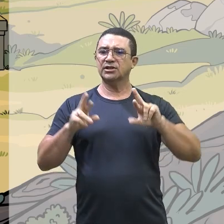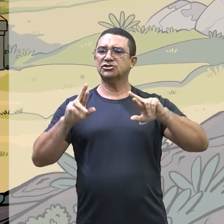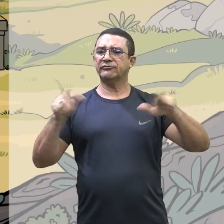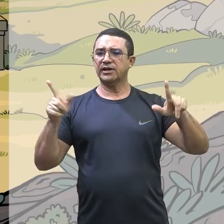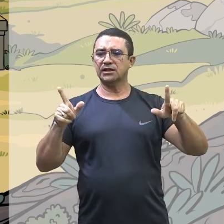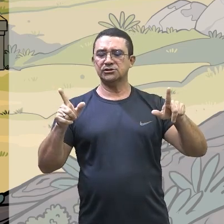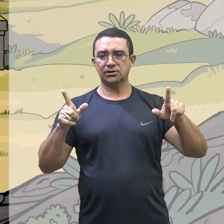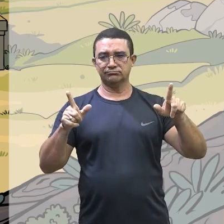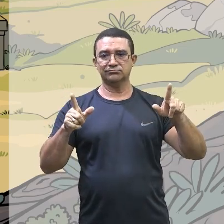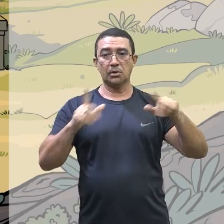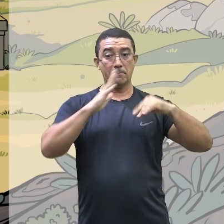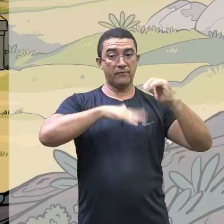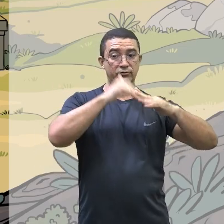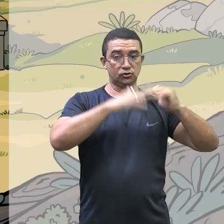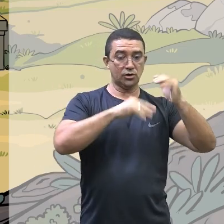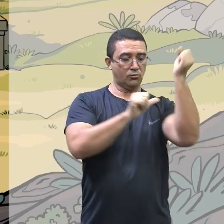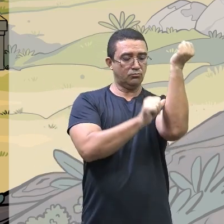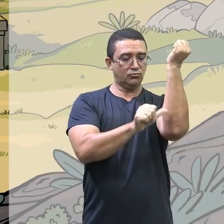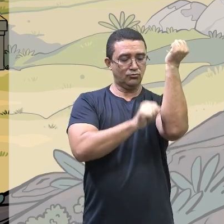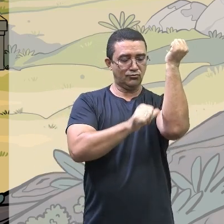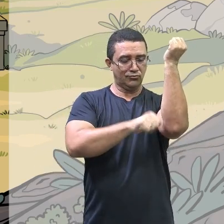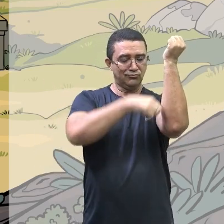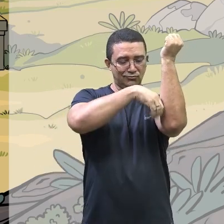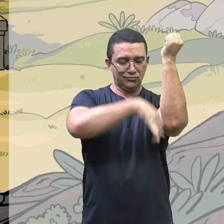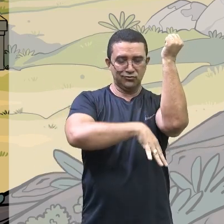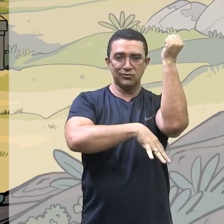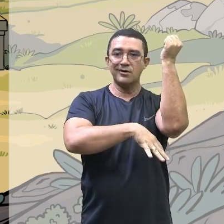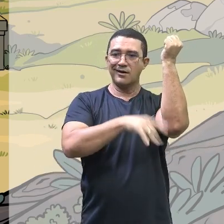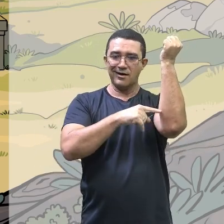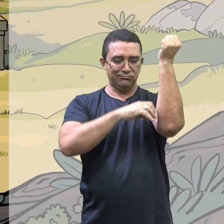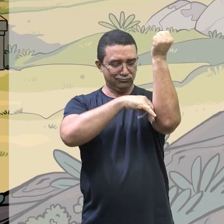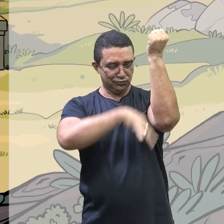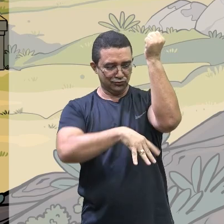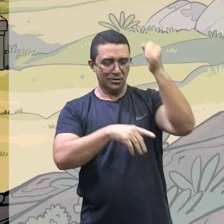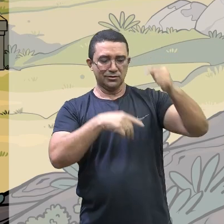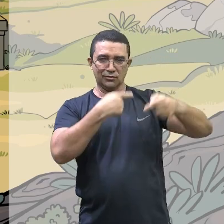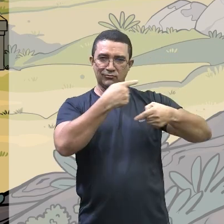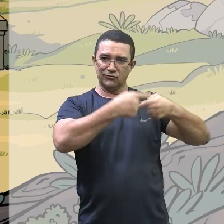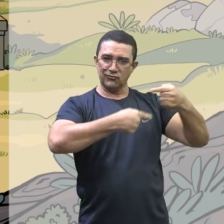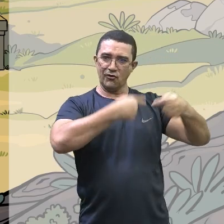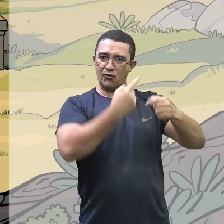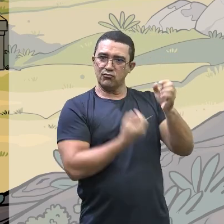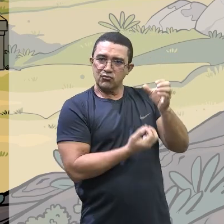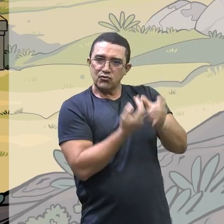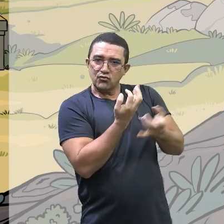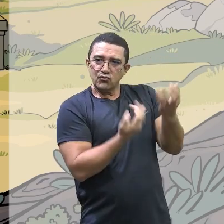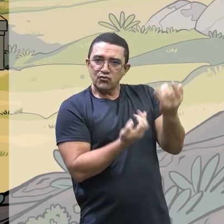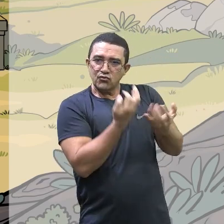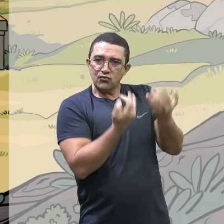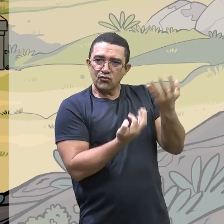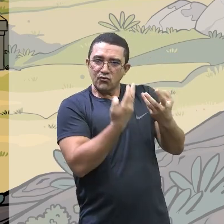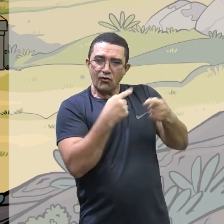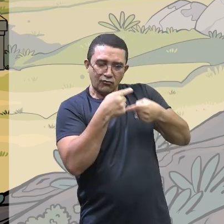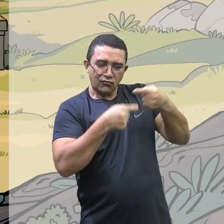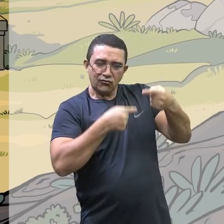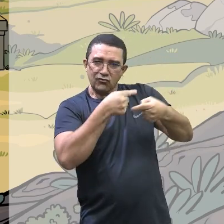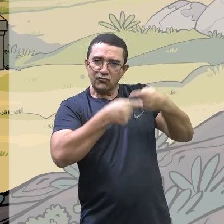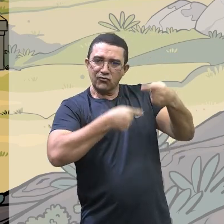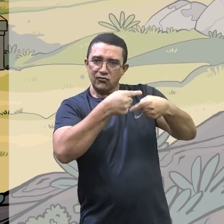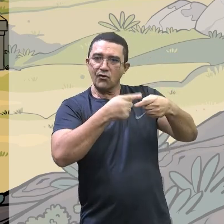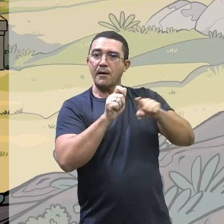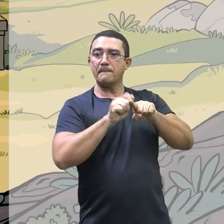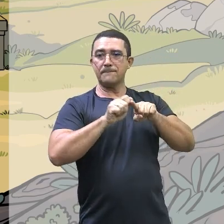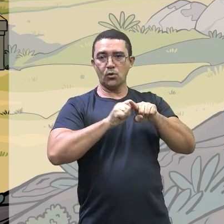o seringalista. O seringueiro é aquele que vai ali extrair o látex, não é, professor? Que vai ali no meio da floresta